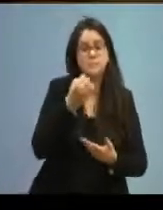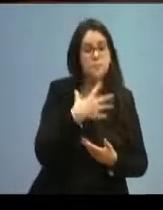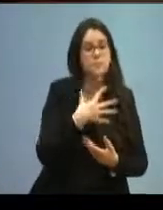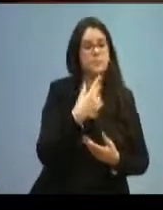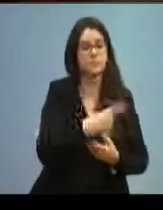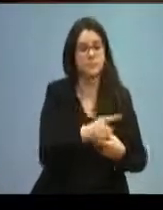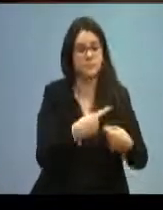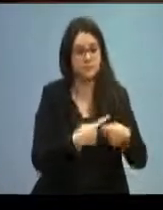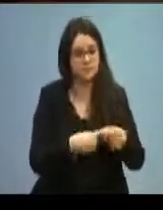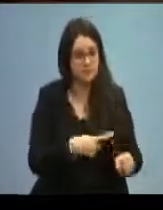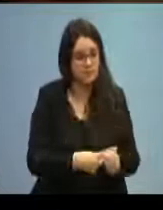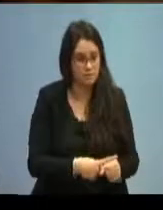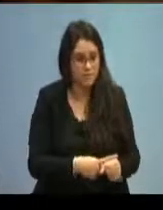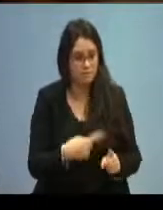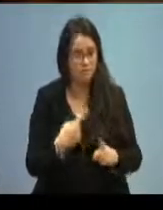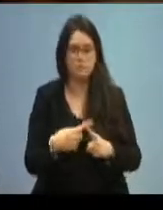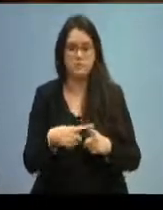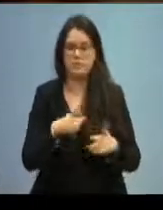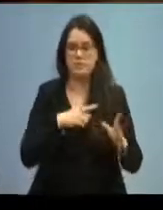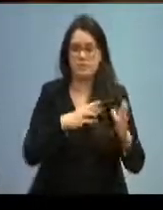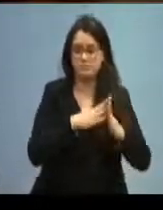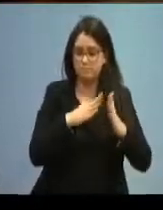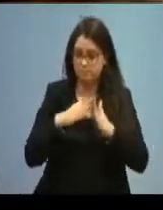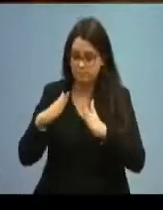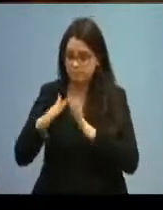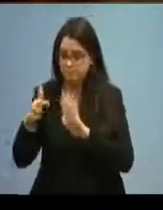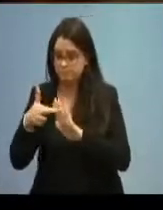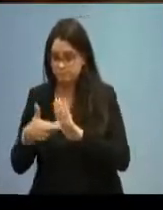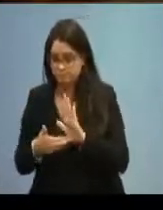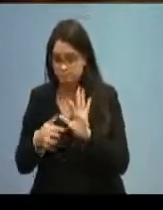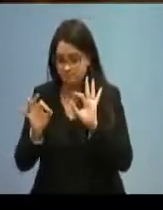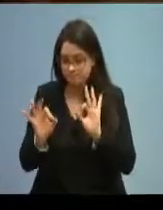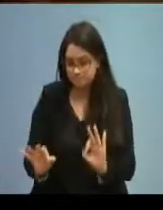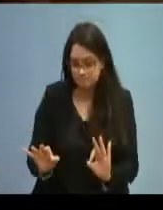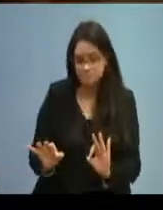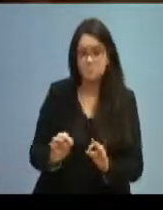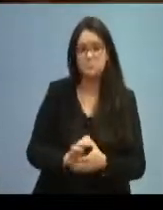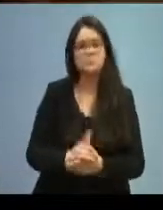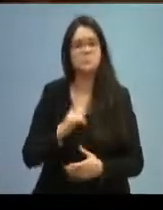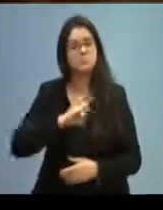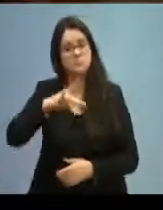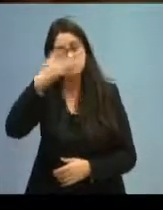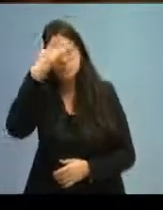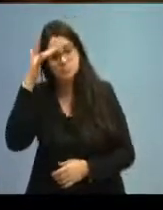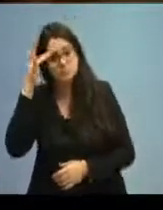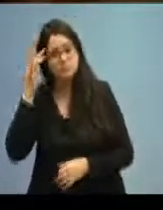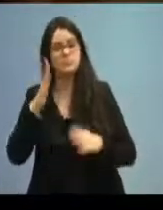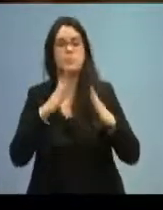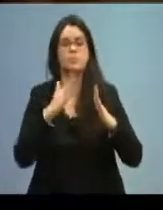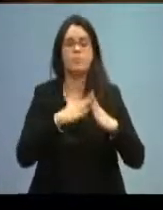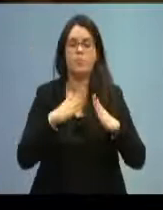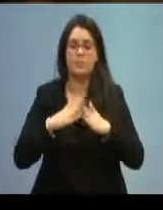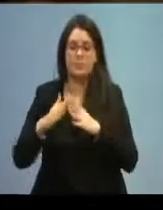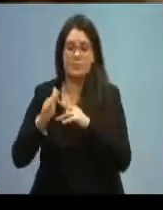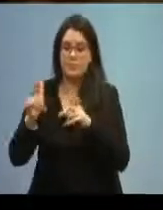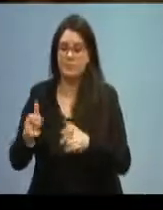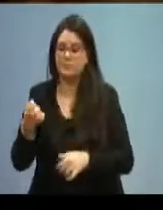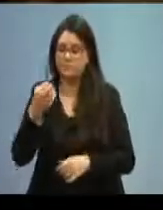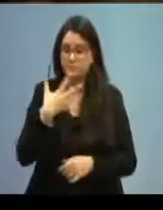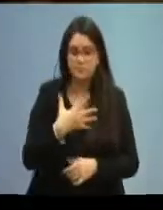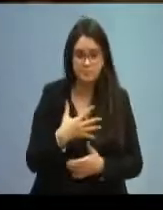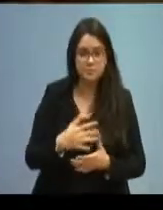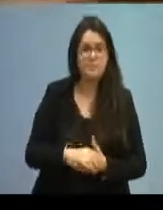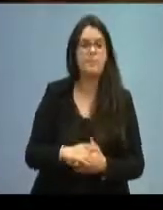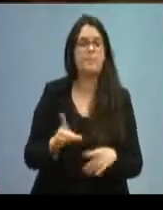ter habitações regularizadas, nós vamos ter pessoas vivendo em habitações dignas, com